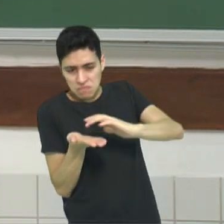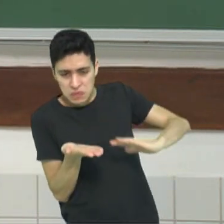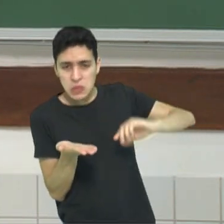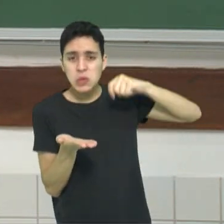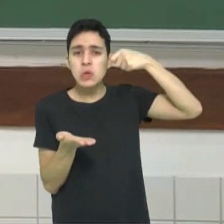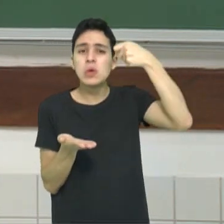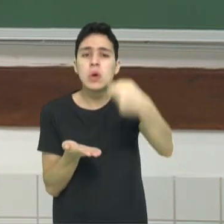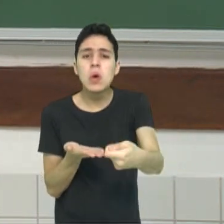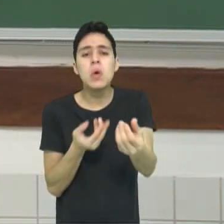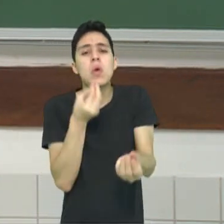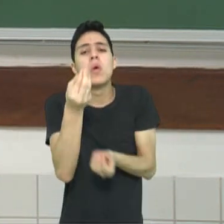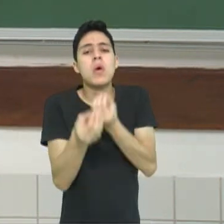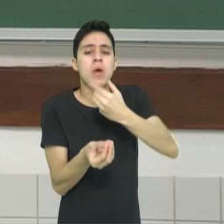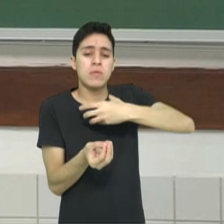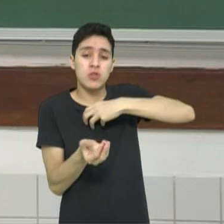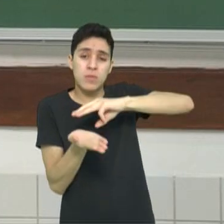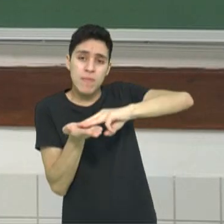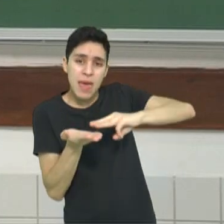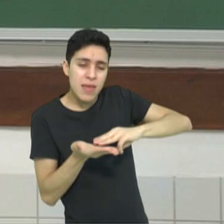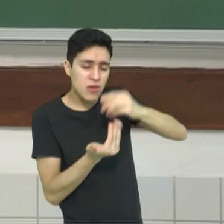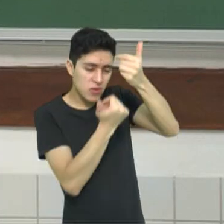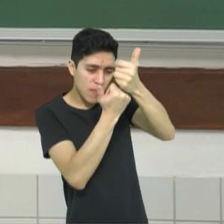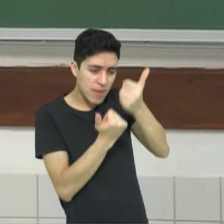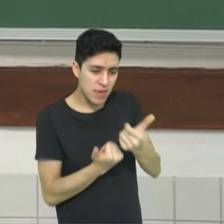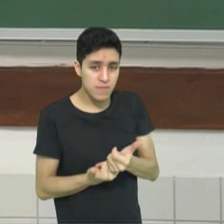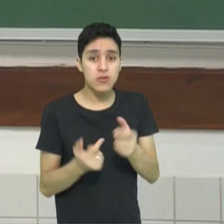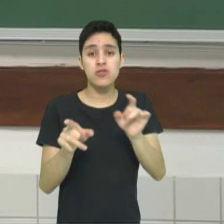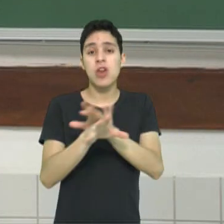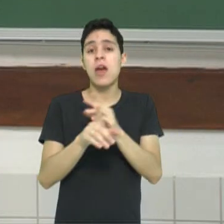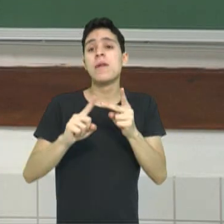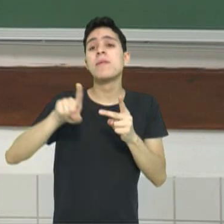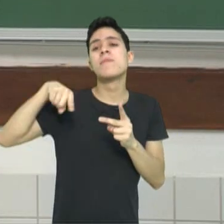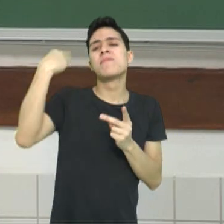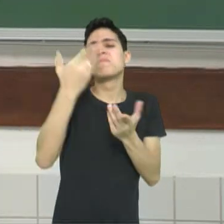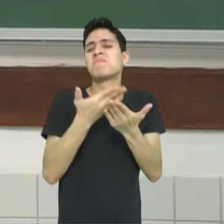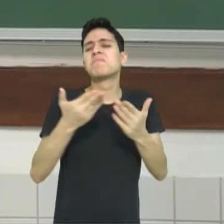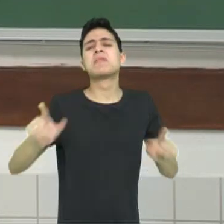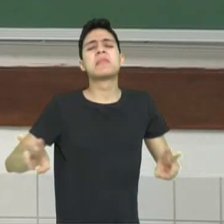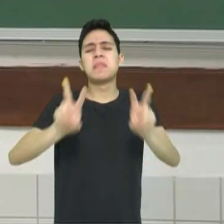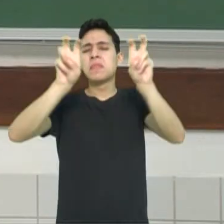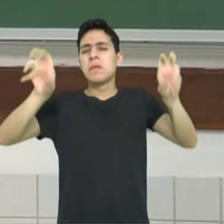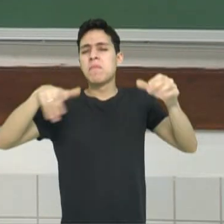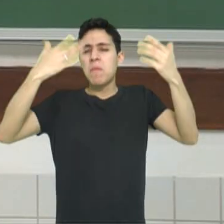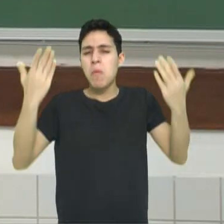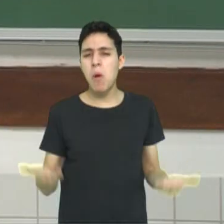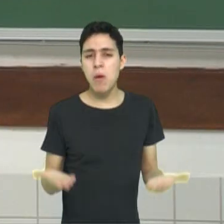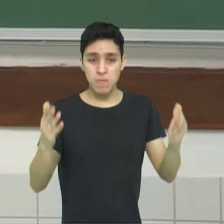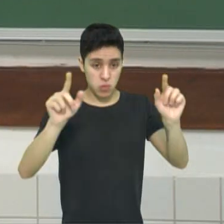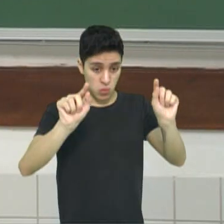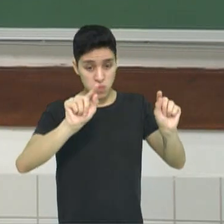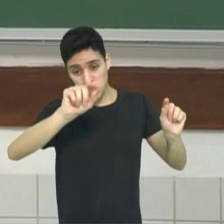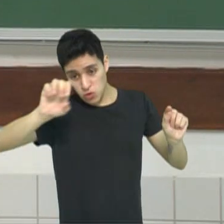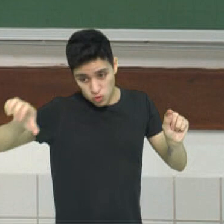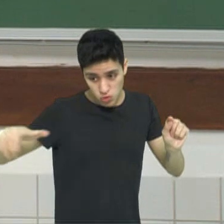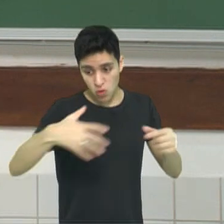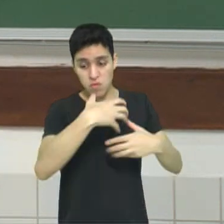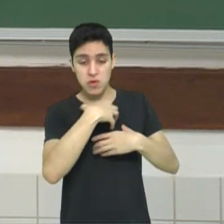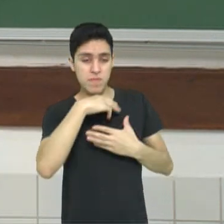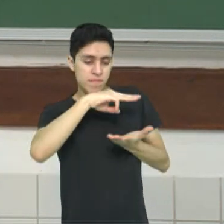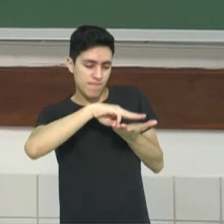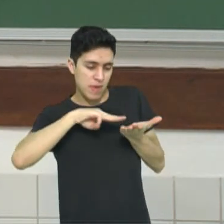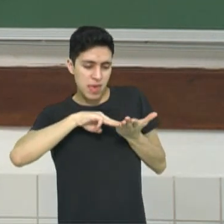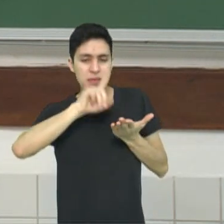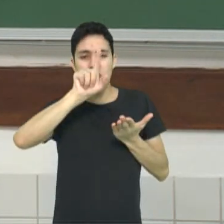sobre o método da substituição. E na próxima aula, o que nós vamos trabalhar? Nós vamos ver o novo método, que é o método